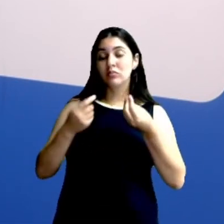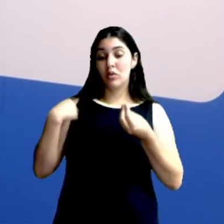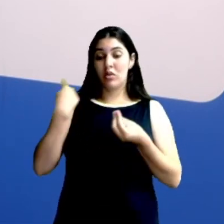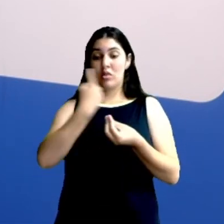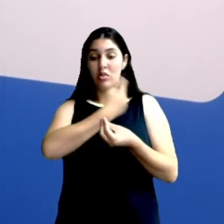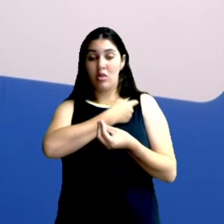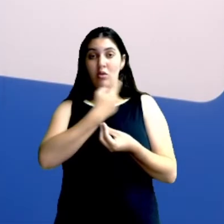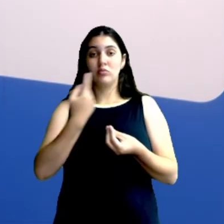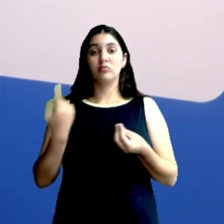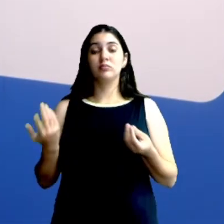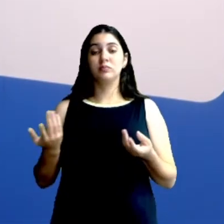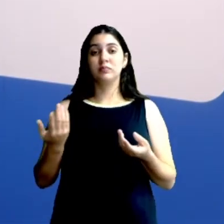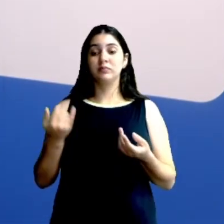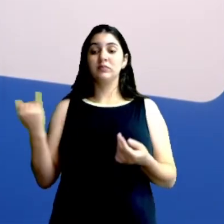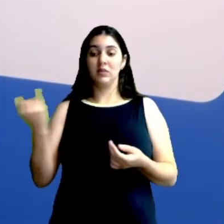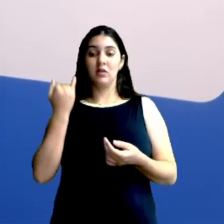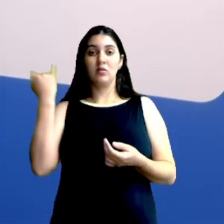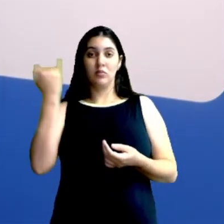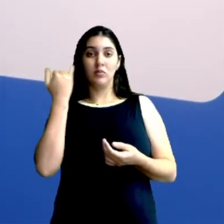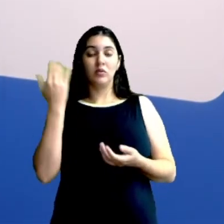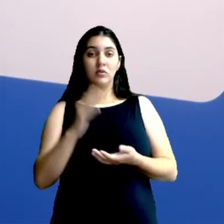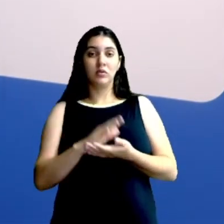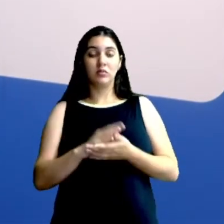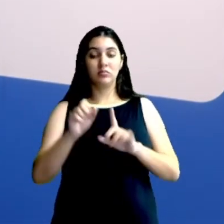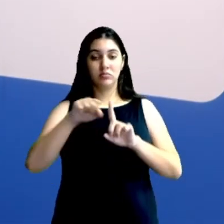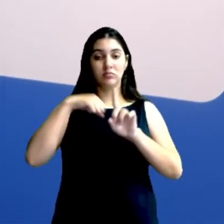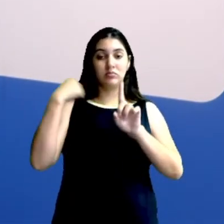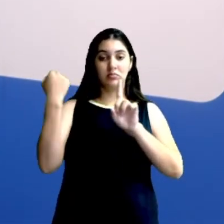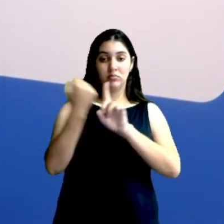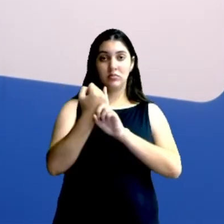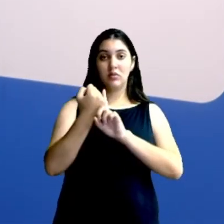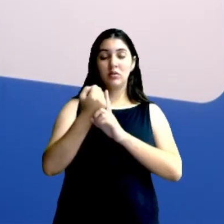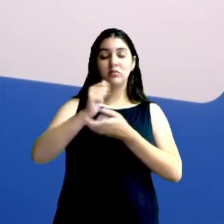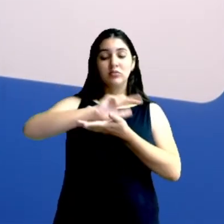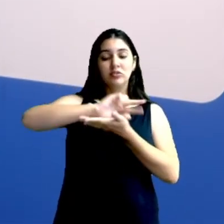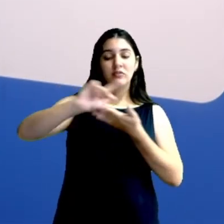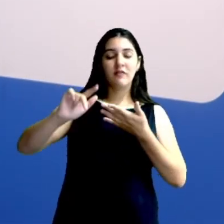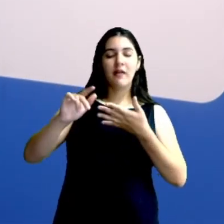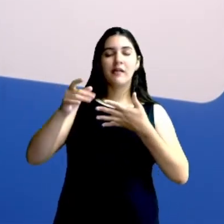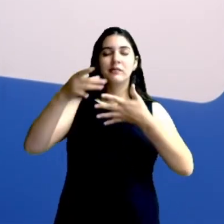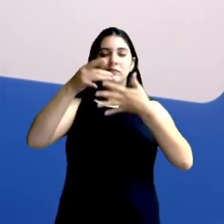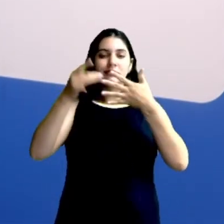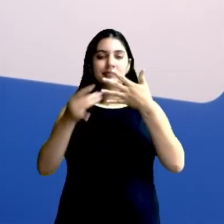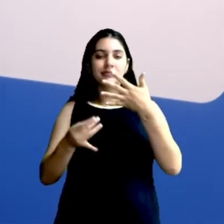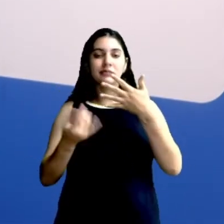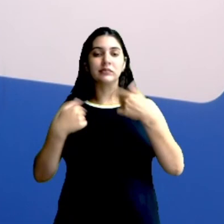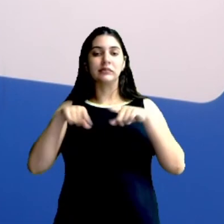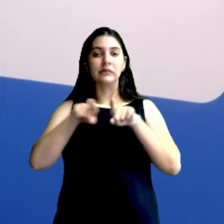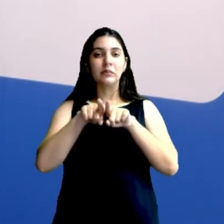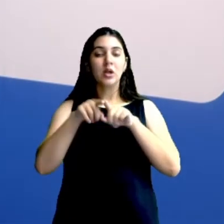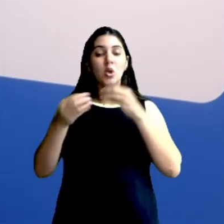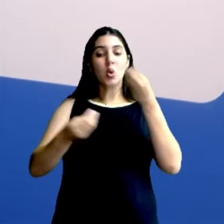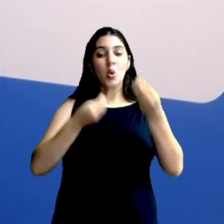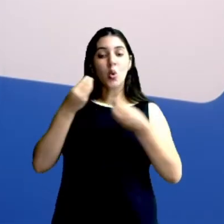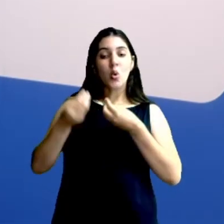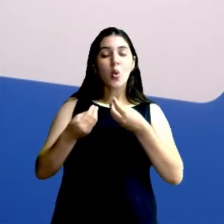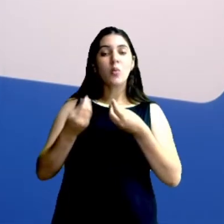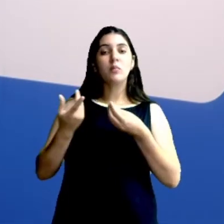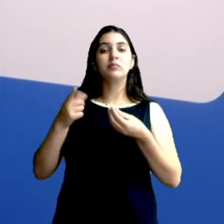nós somos, a importância social de vários fatores e como isso